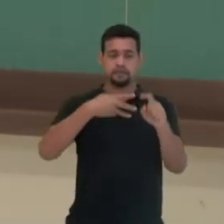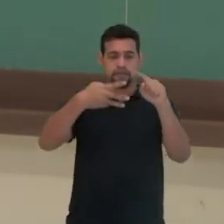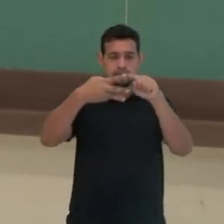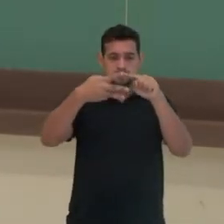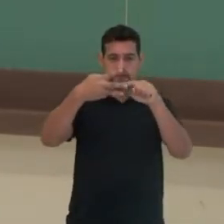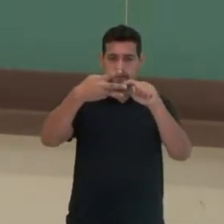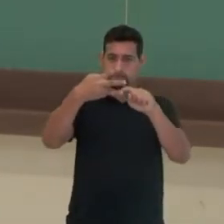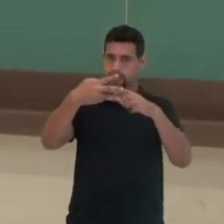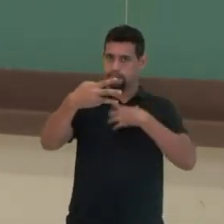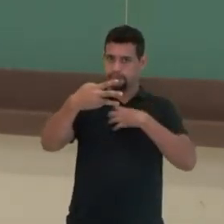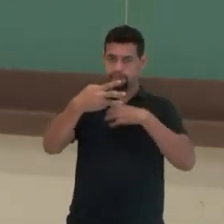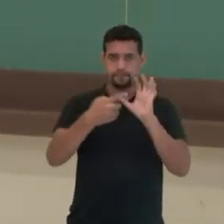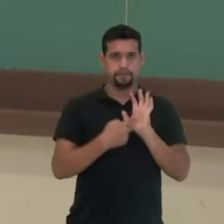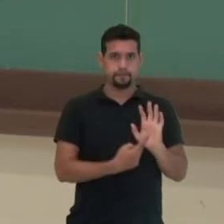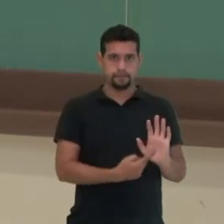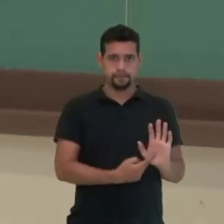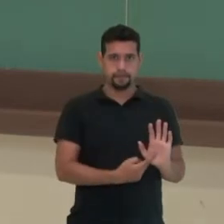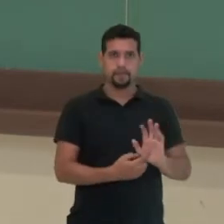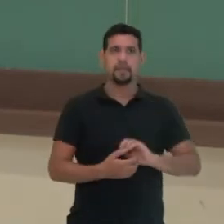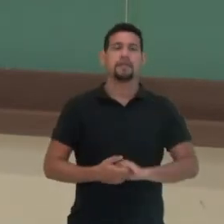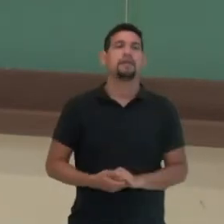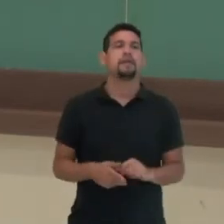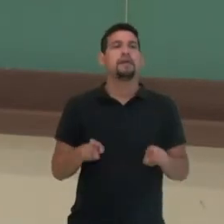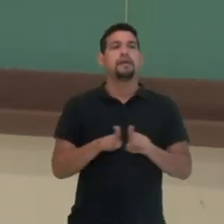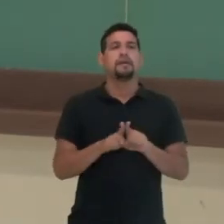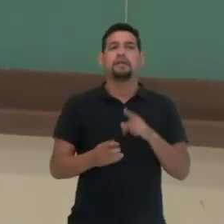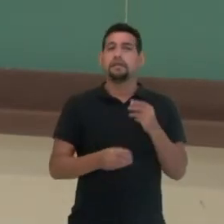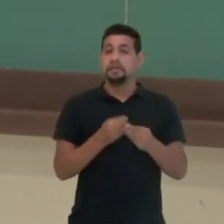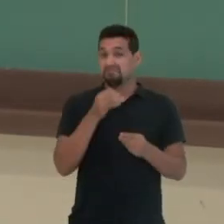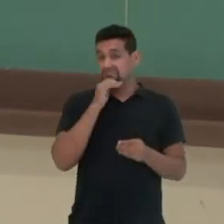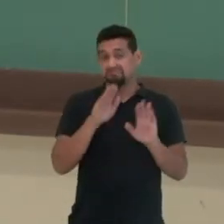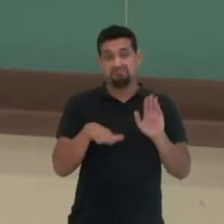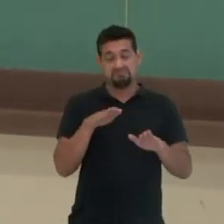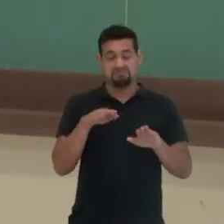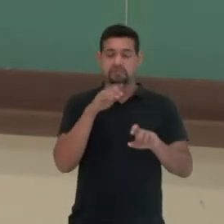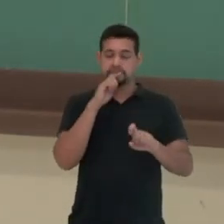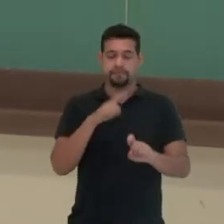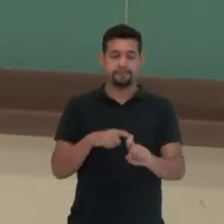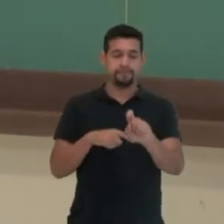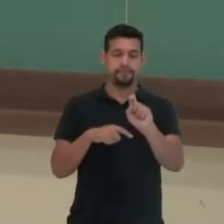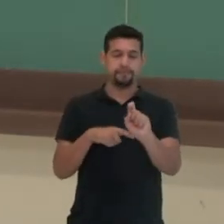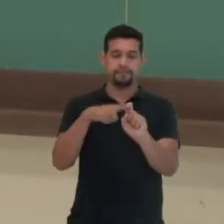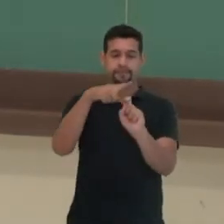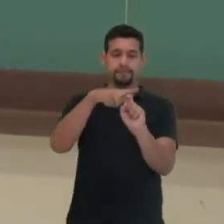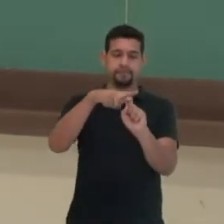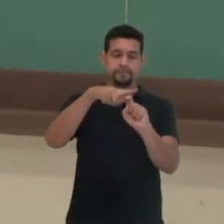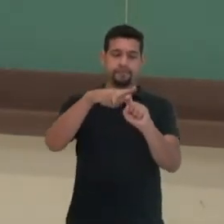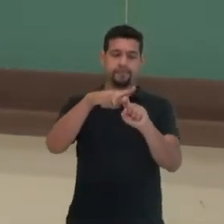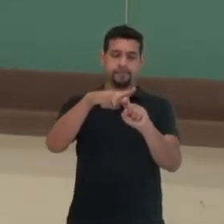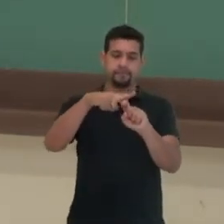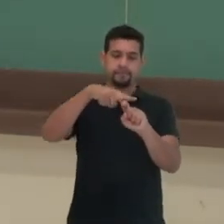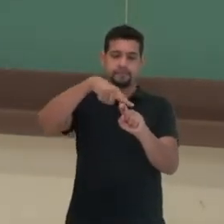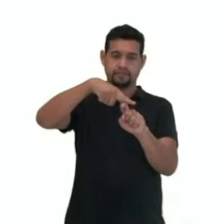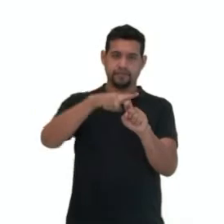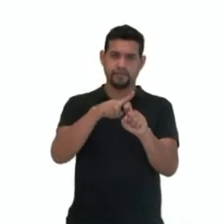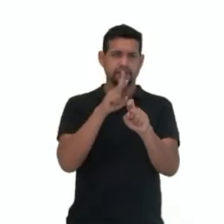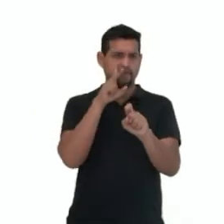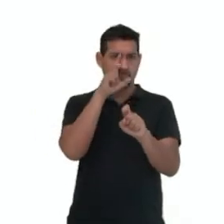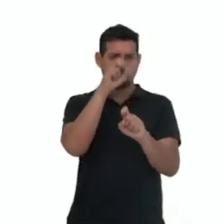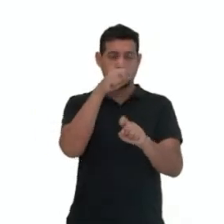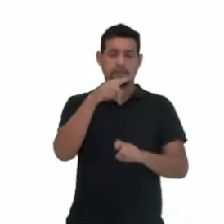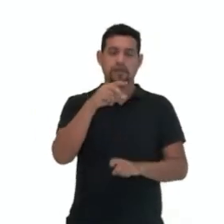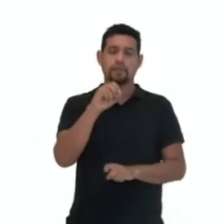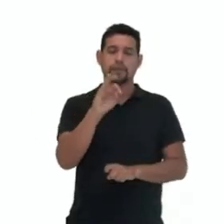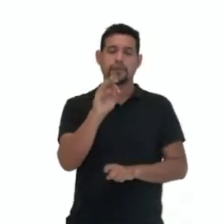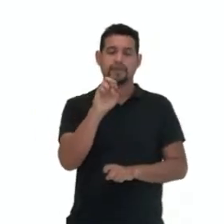Quero mostrar aqui para você, ó. E de acordo com a posição do ponto de apoio e os pontos de ação, que é a força potente e